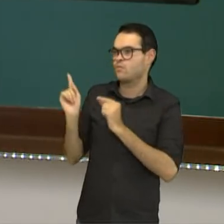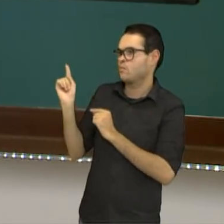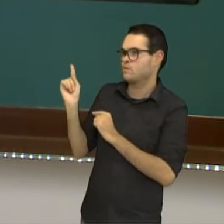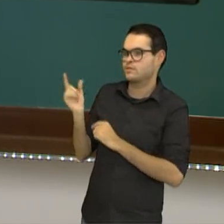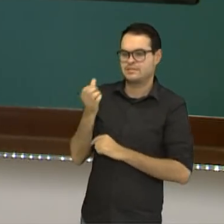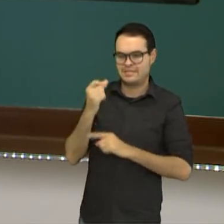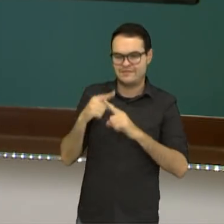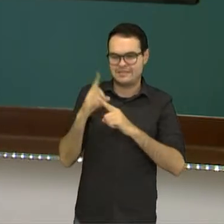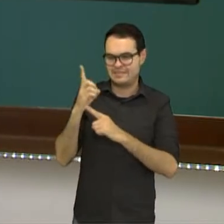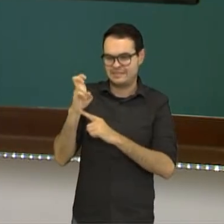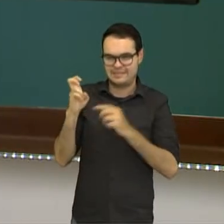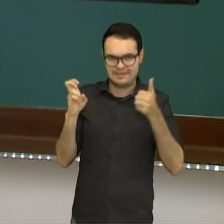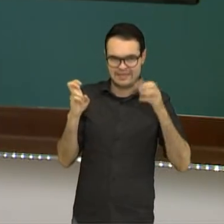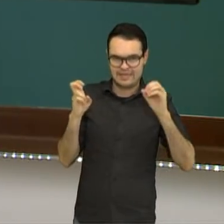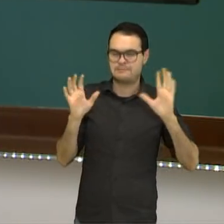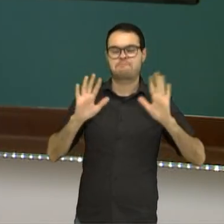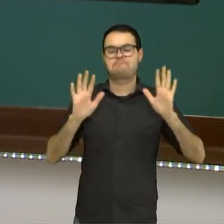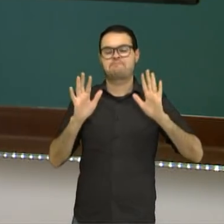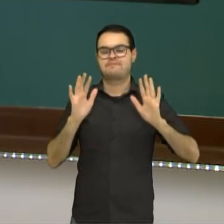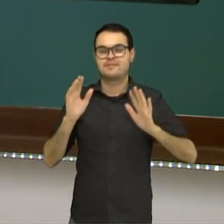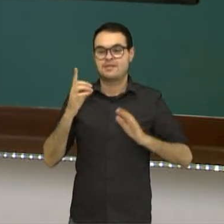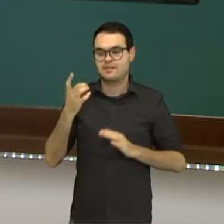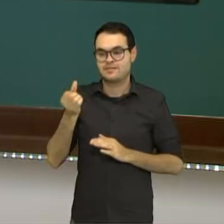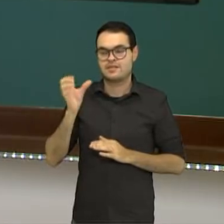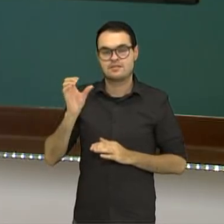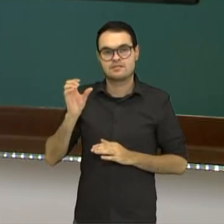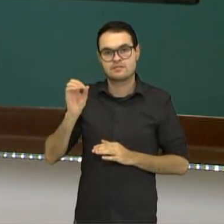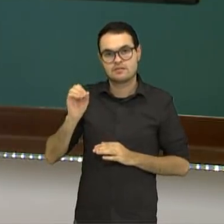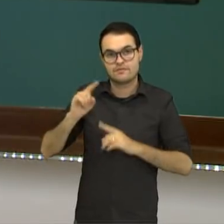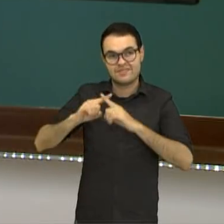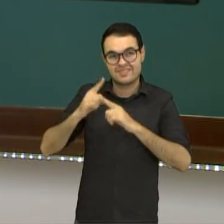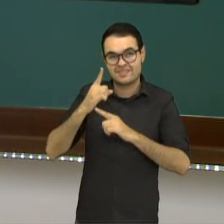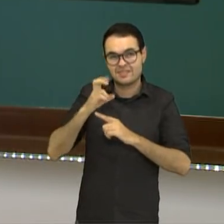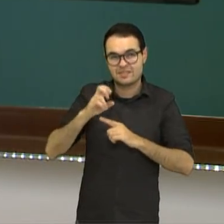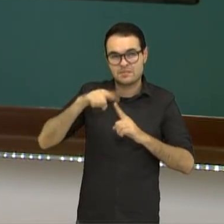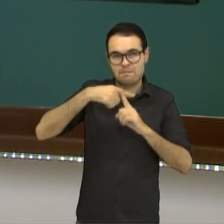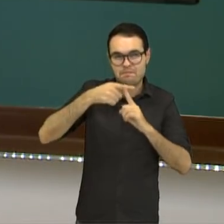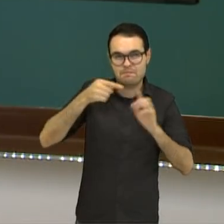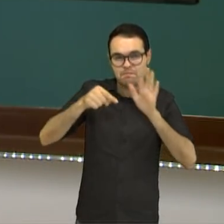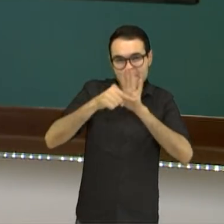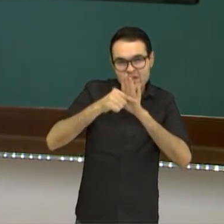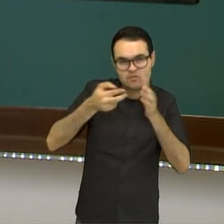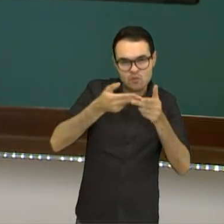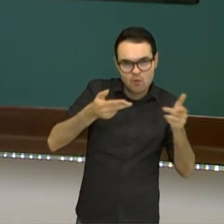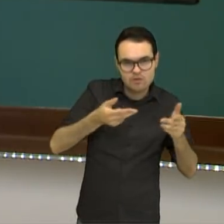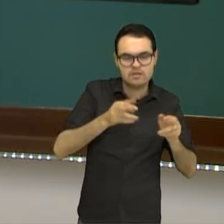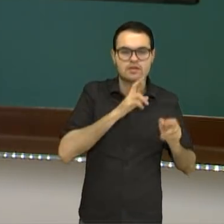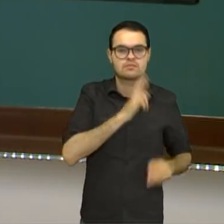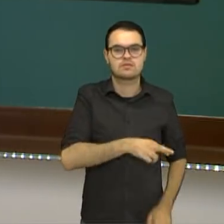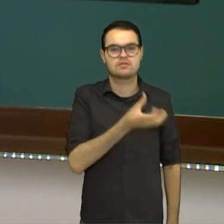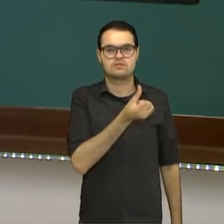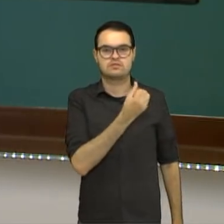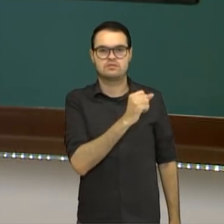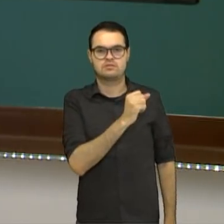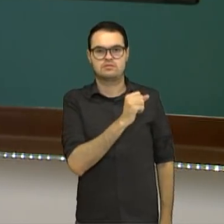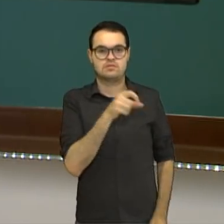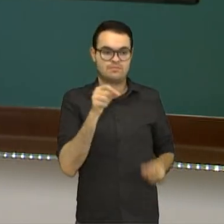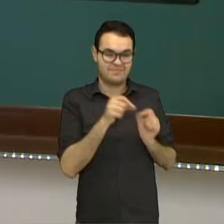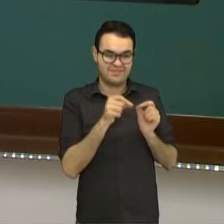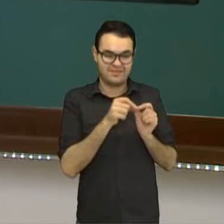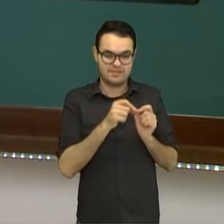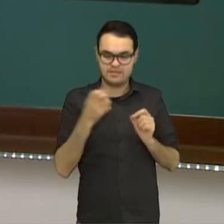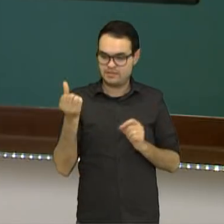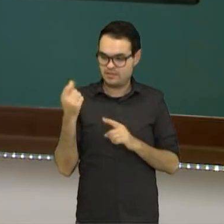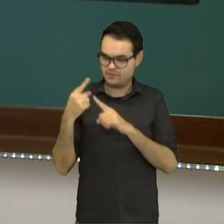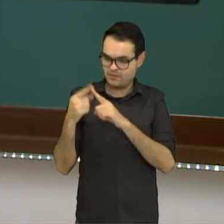vai dar 10? Não, 6 vezes 15 menos alguém tem que dar 68. Eu sei que para eu fazer o 6 vezes